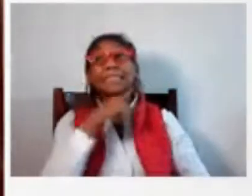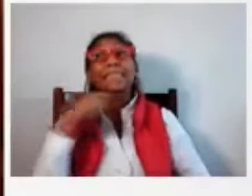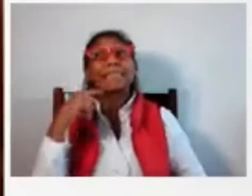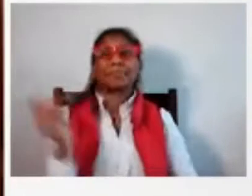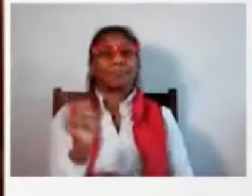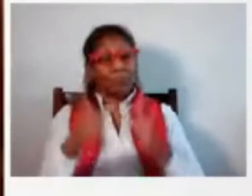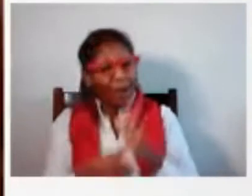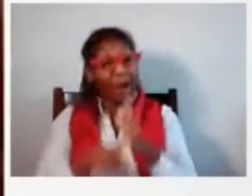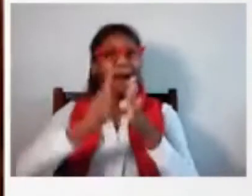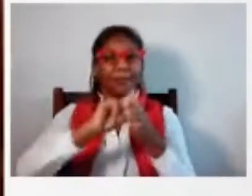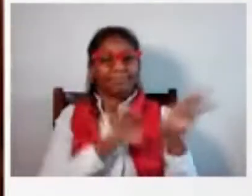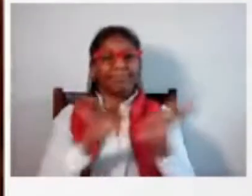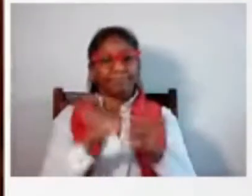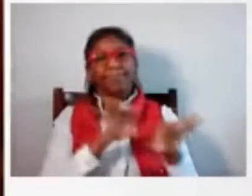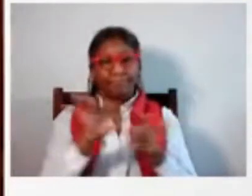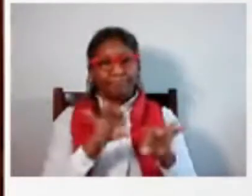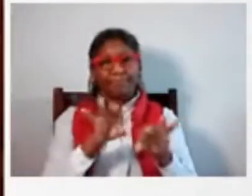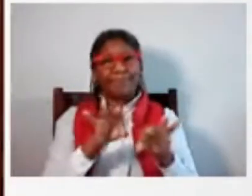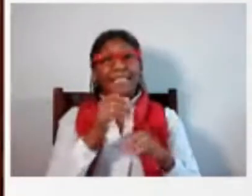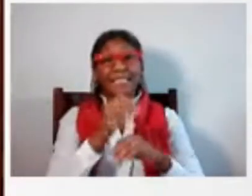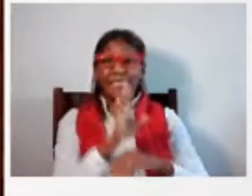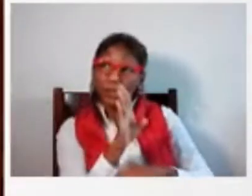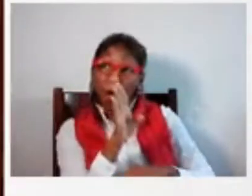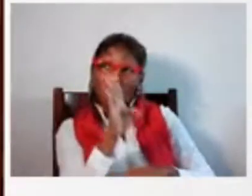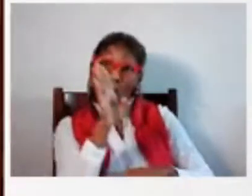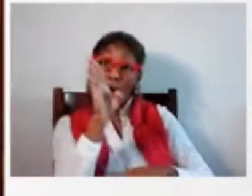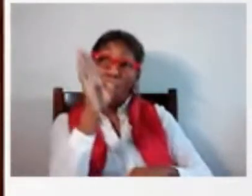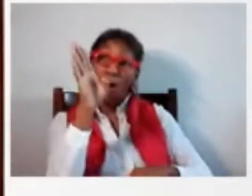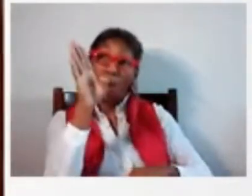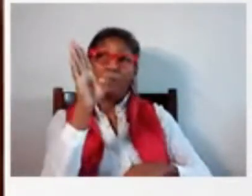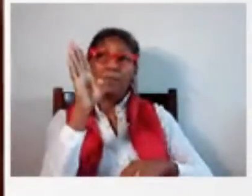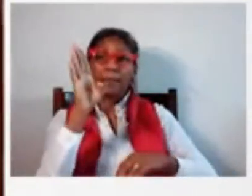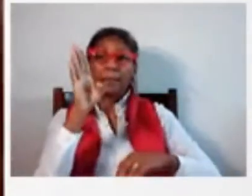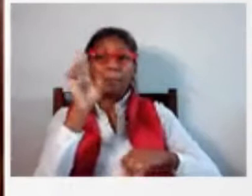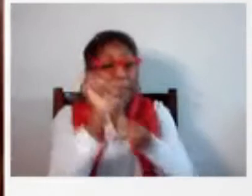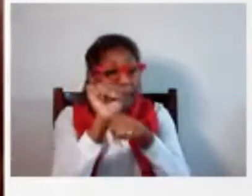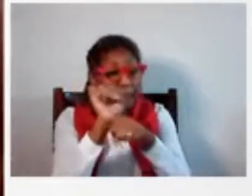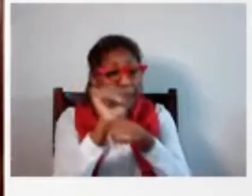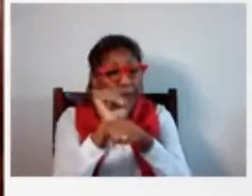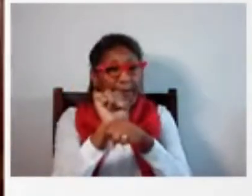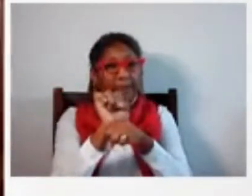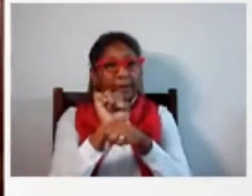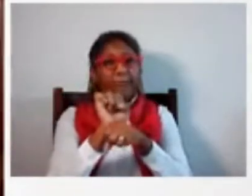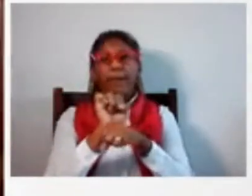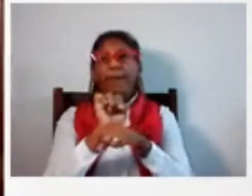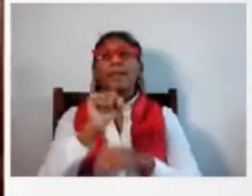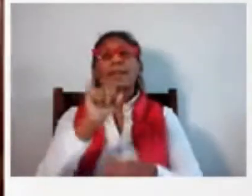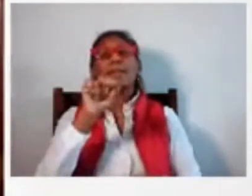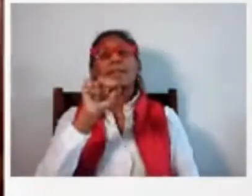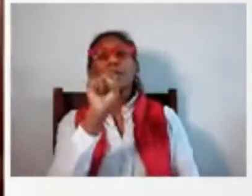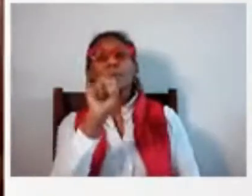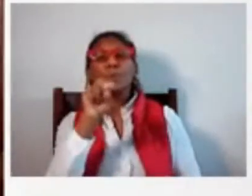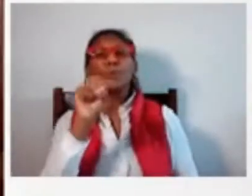não conseguimos mais interromper uma curva ascendente antes de ela saturar o nosso